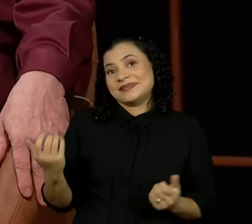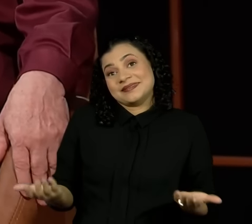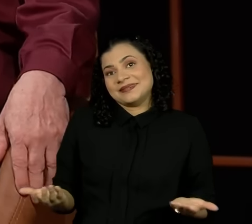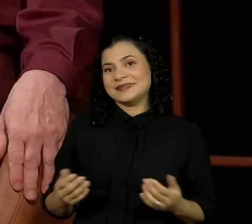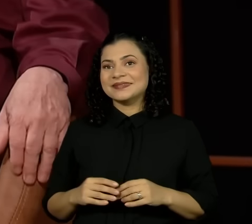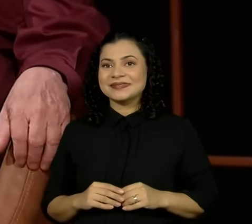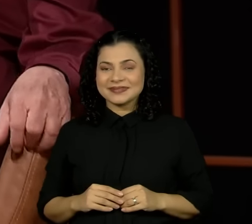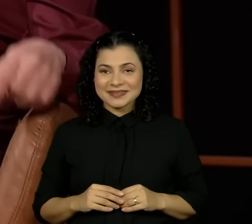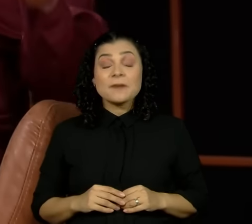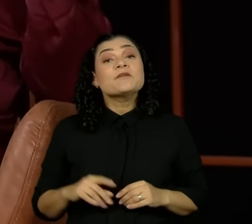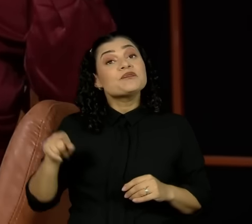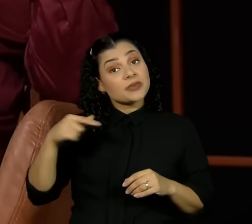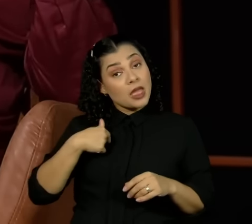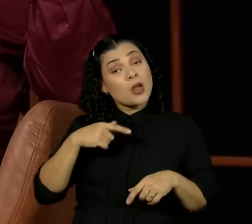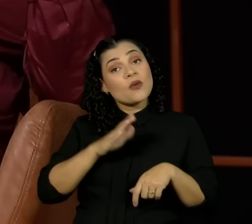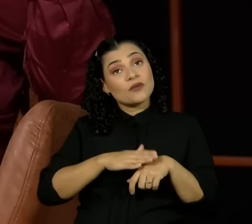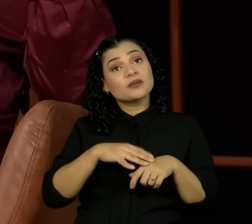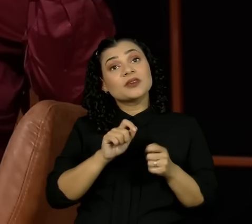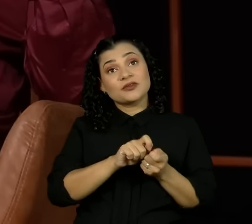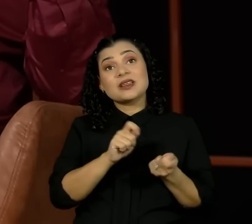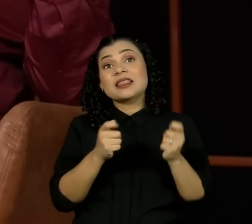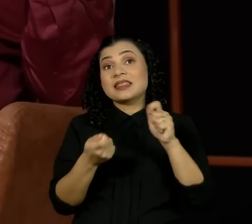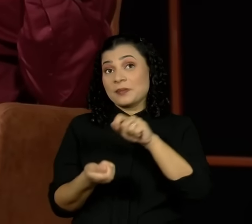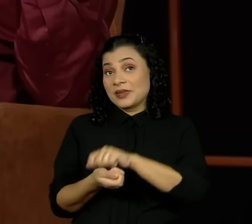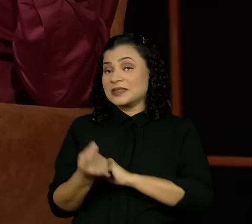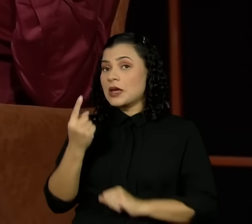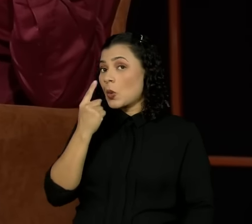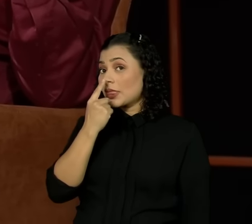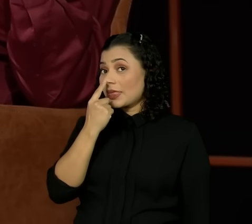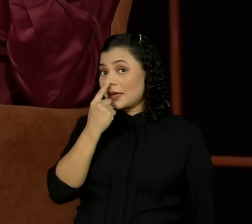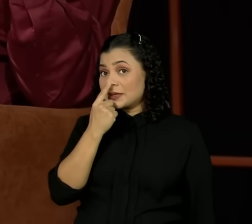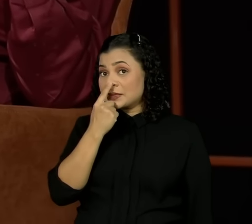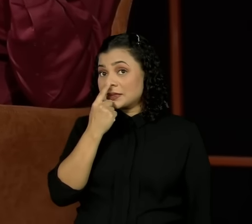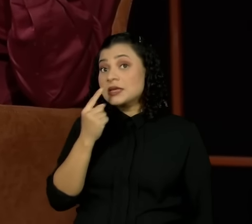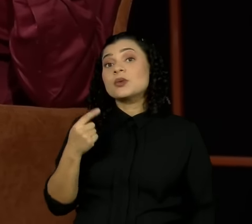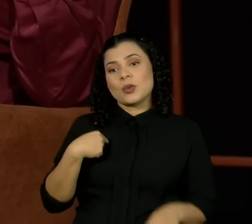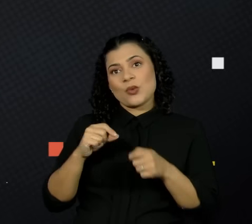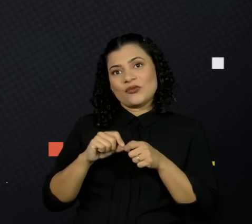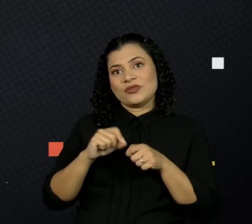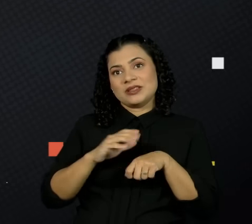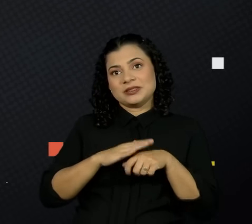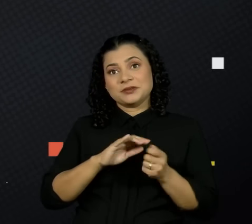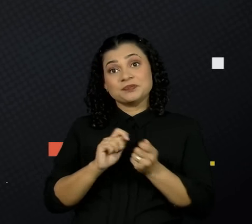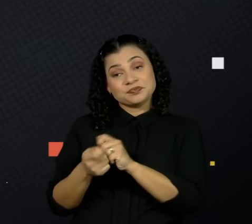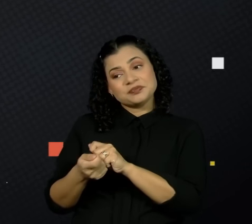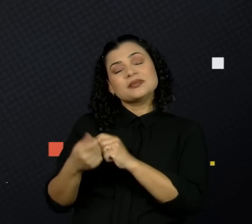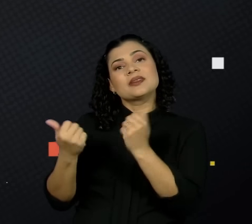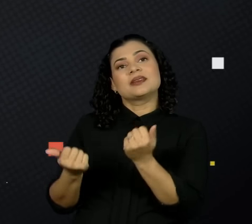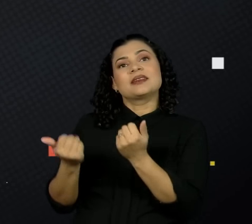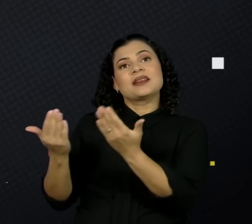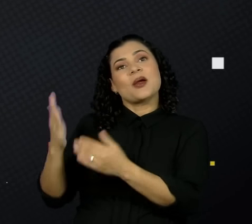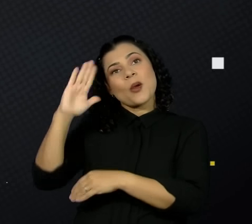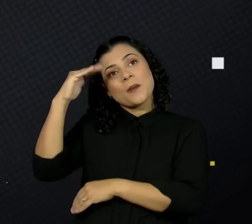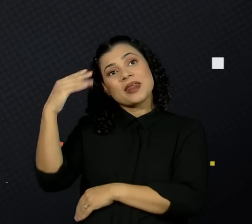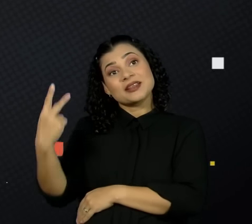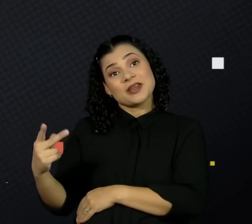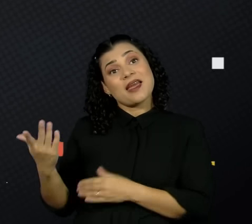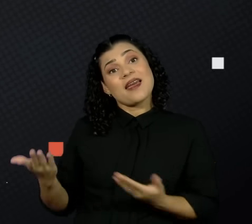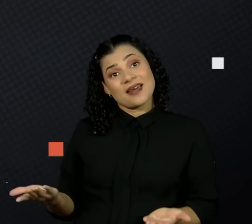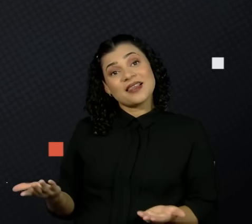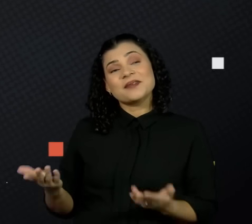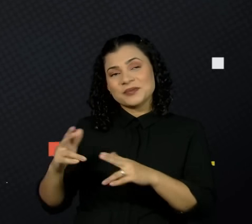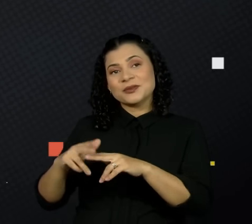Aliás, eu fiz uma adaptação de Narizinho e dediquei a ela. Ela nem sabe, né? A não ser que ela